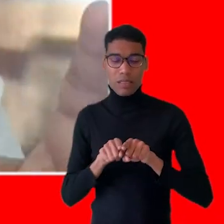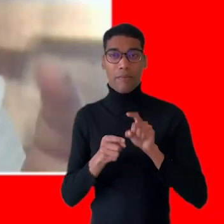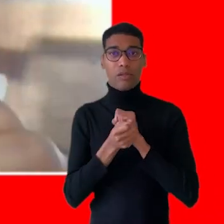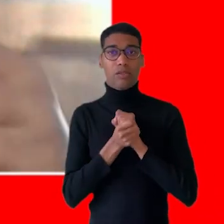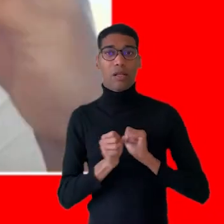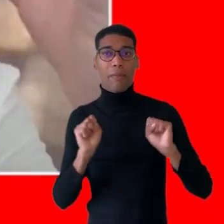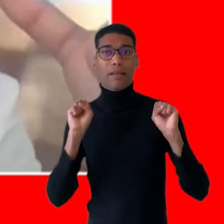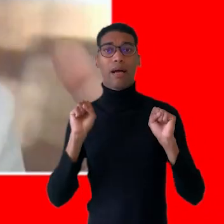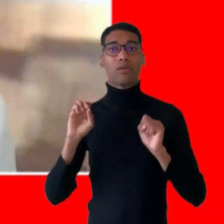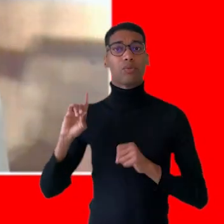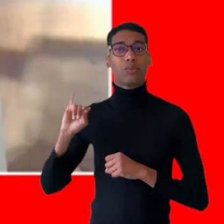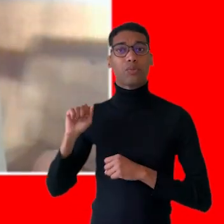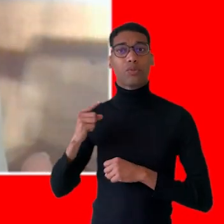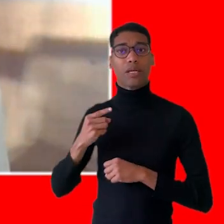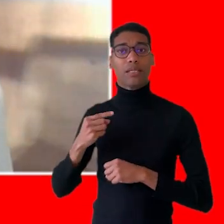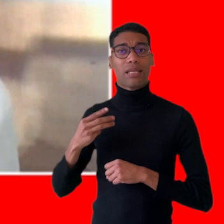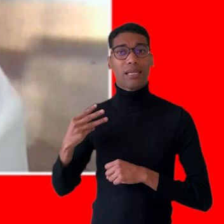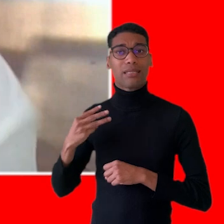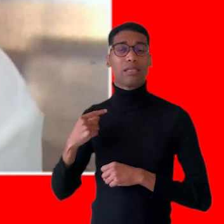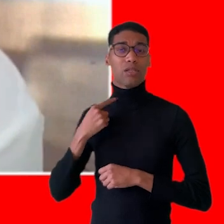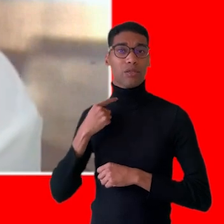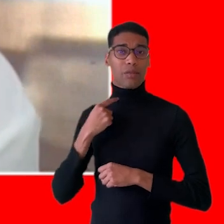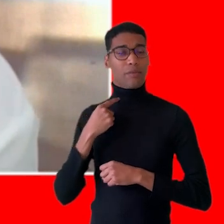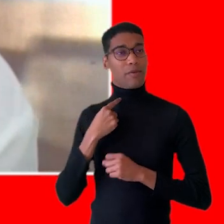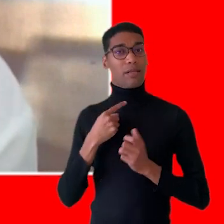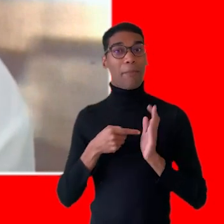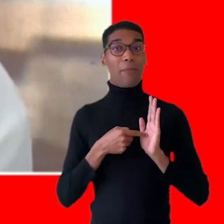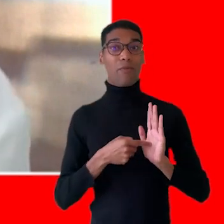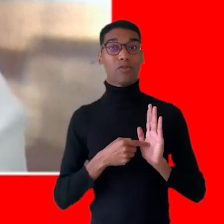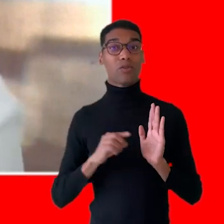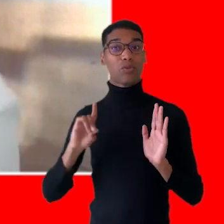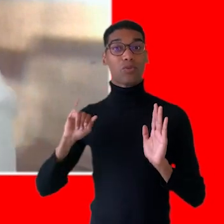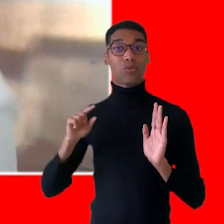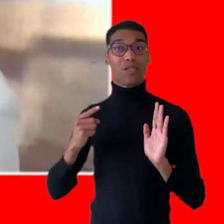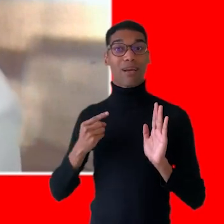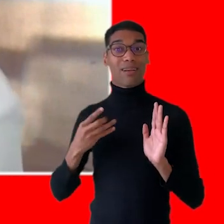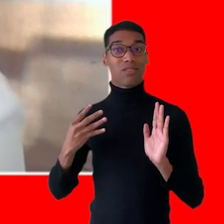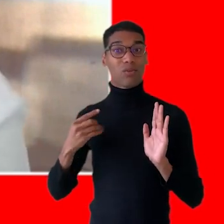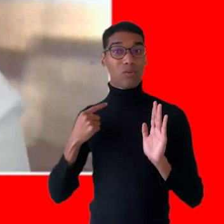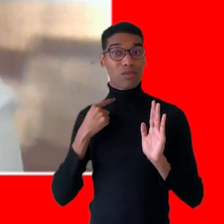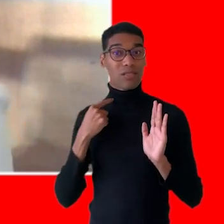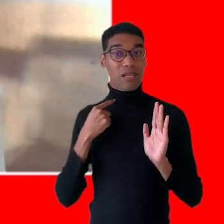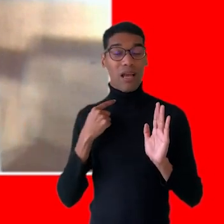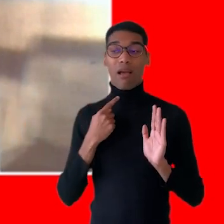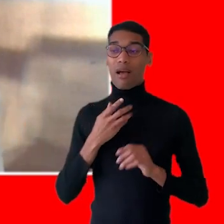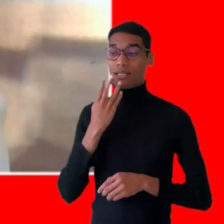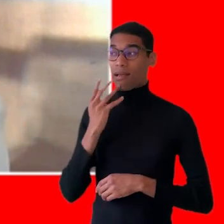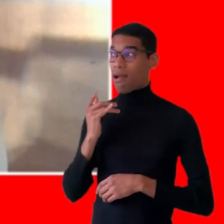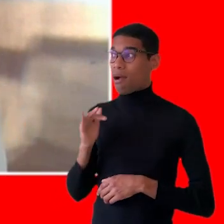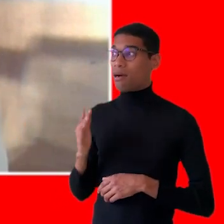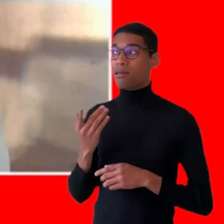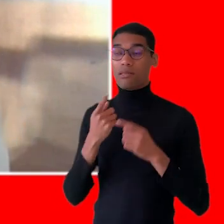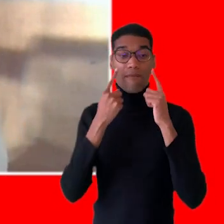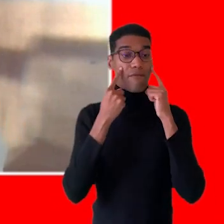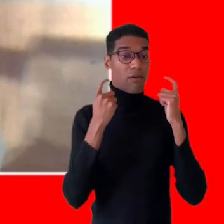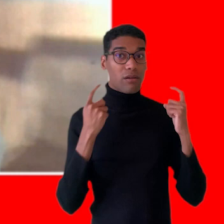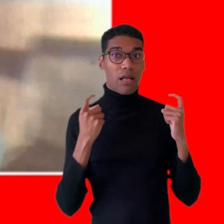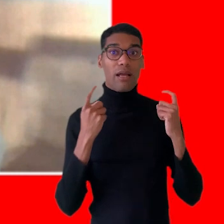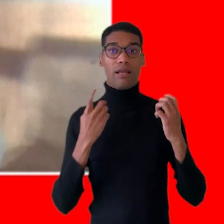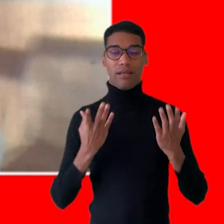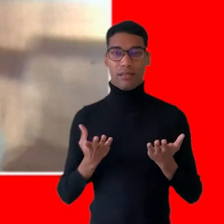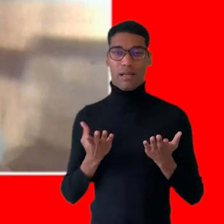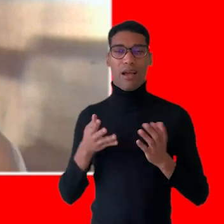de liberdade, de 13 de maio, apresentando o 14, as crianças, a situação de